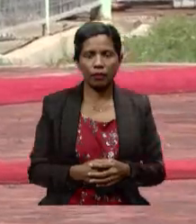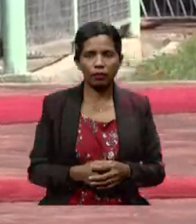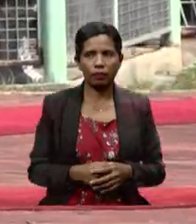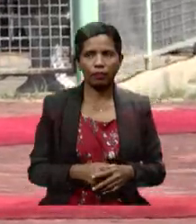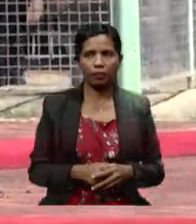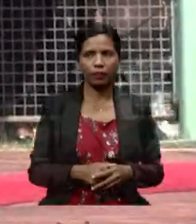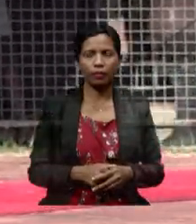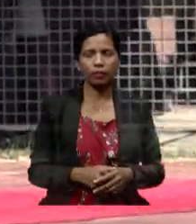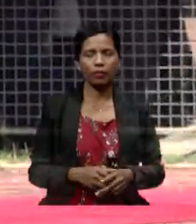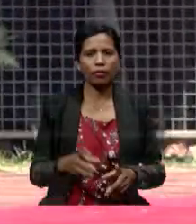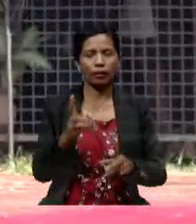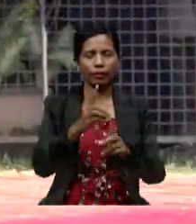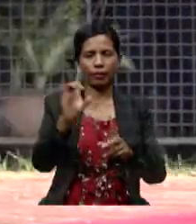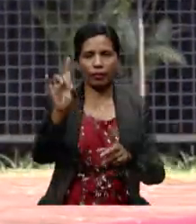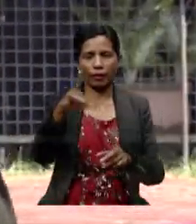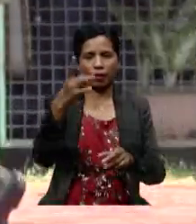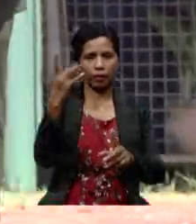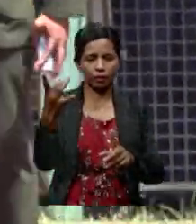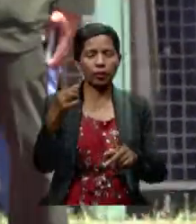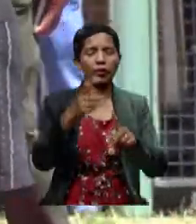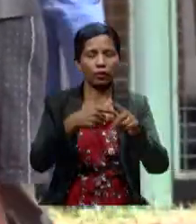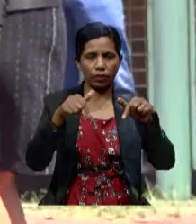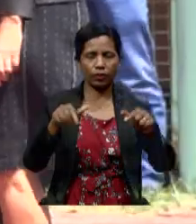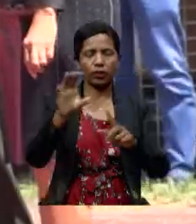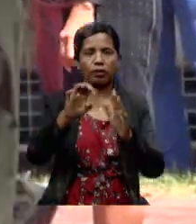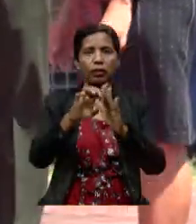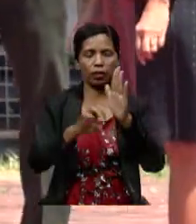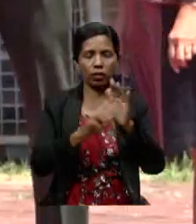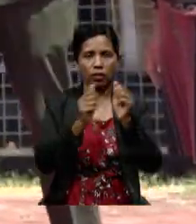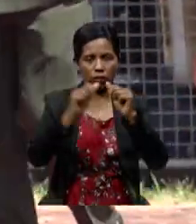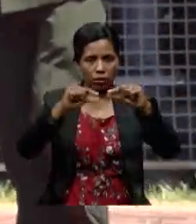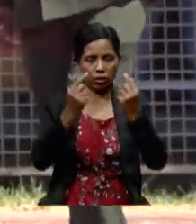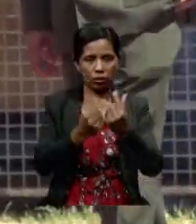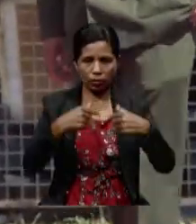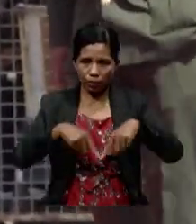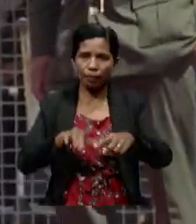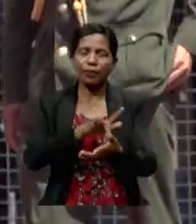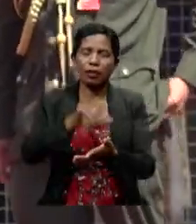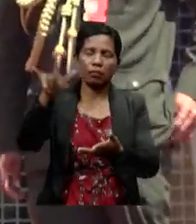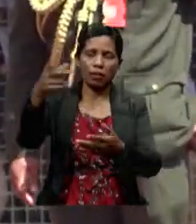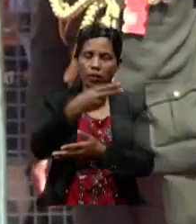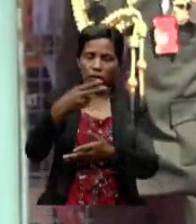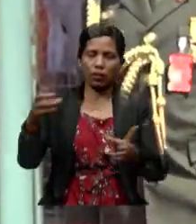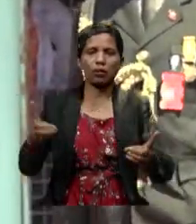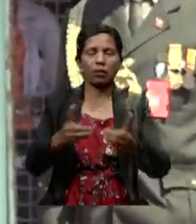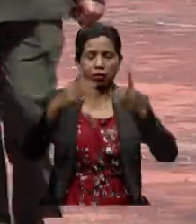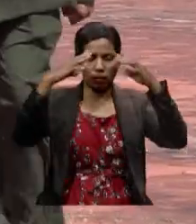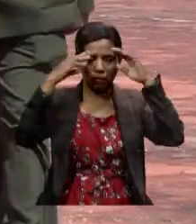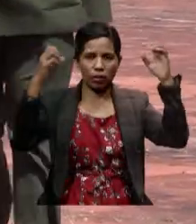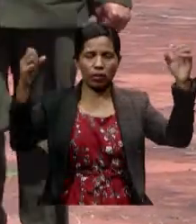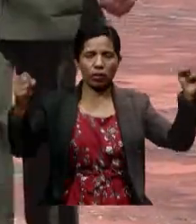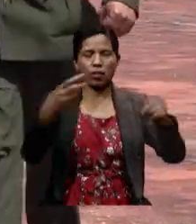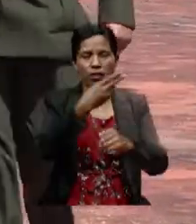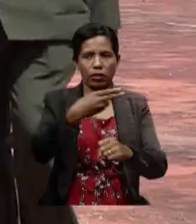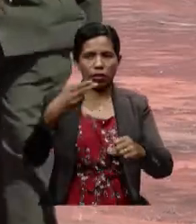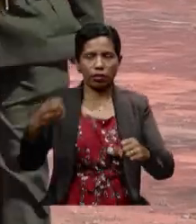E a Loron Sanurura Sinwalo Fulani, se festado com a equipa, arrancava a Indonésia, onde é sorumalo o presidente da República